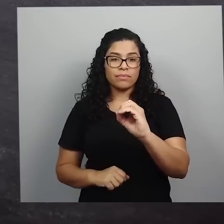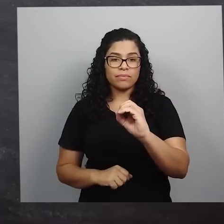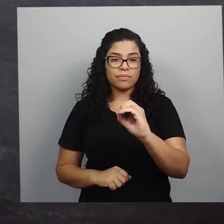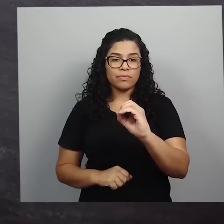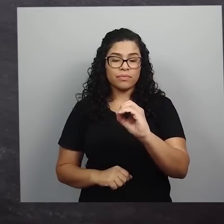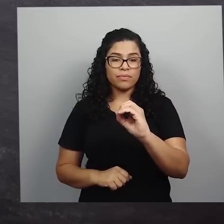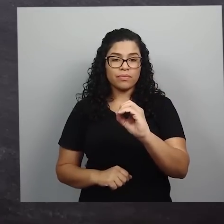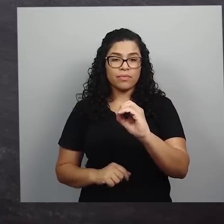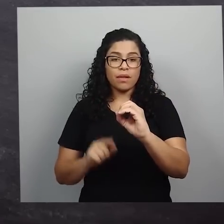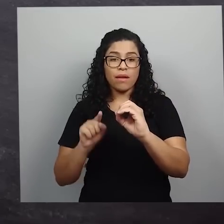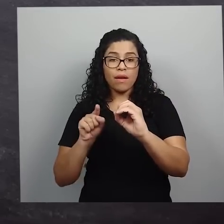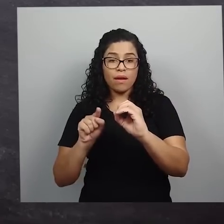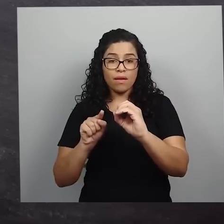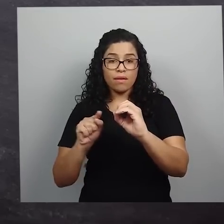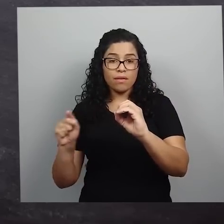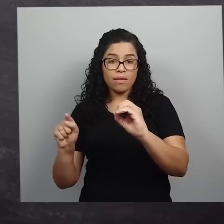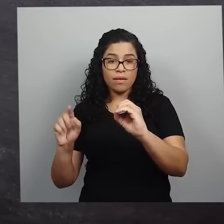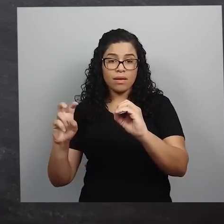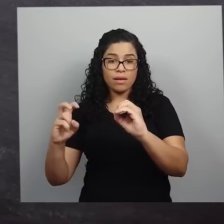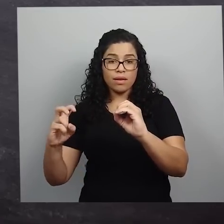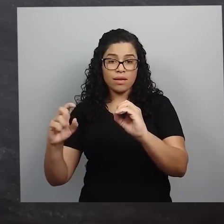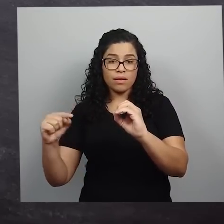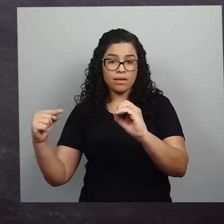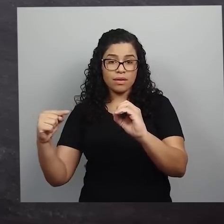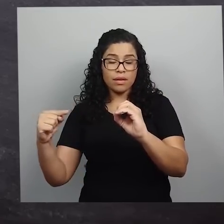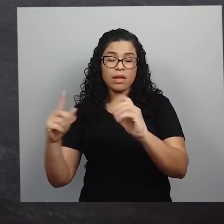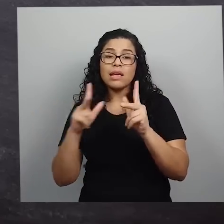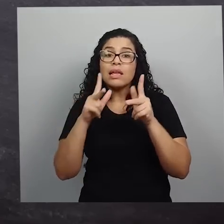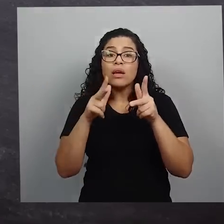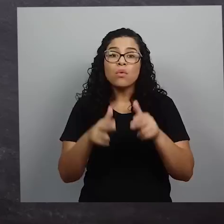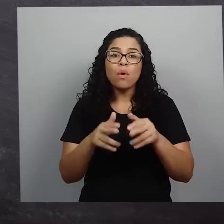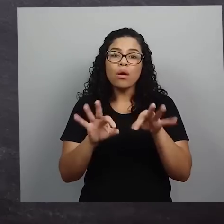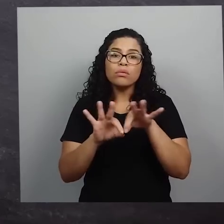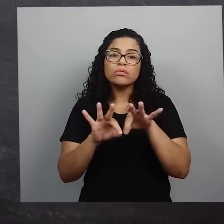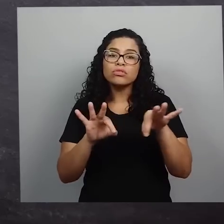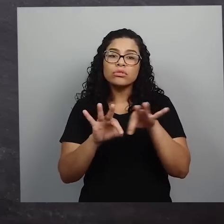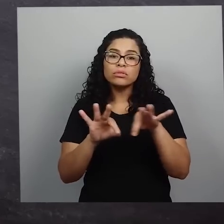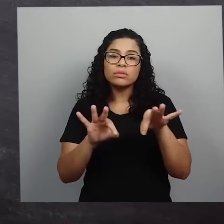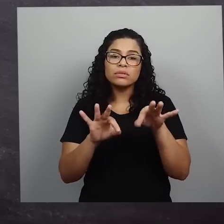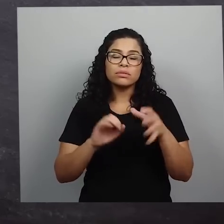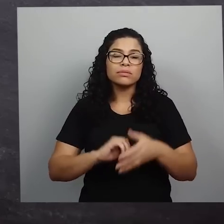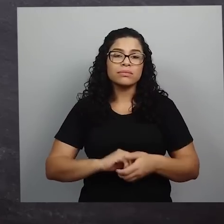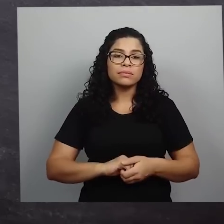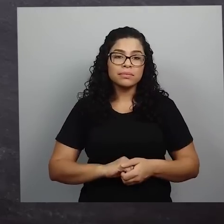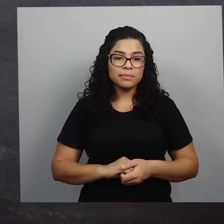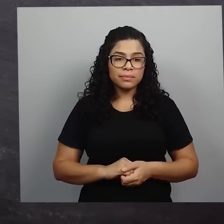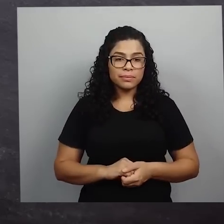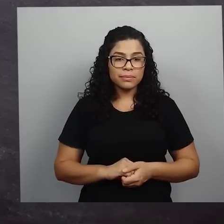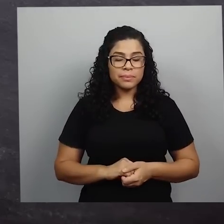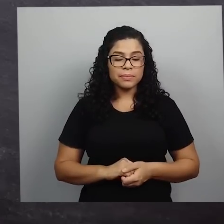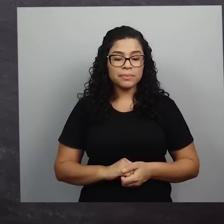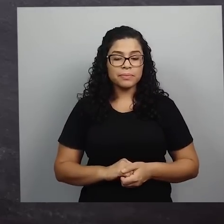o menos 5. As distâncias, elas são equivalentes.